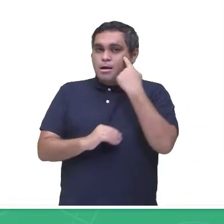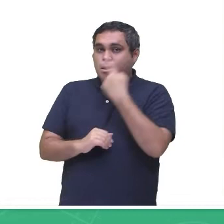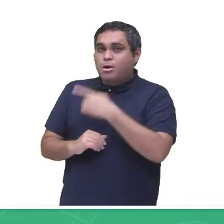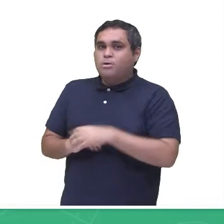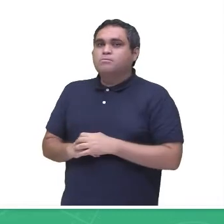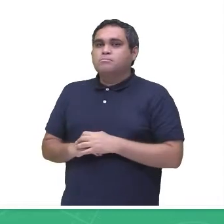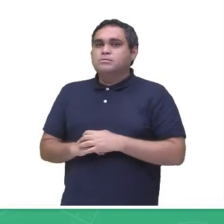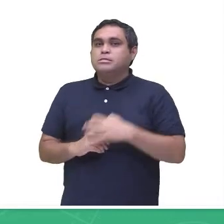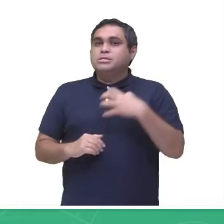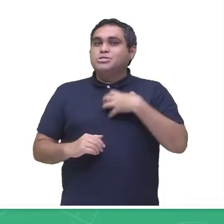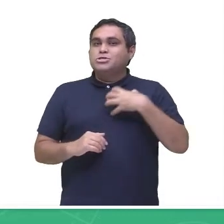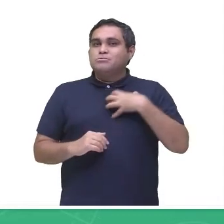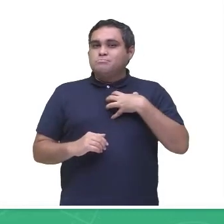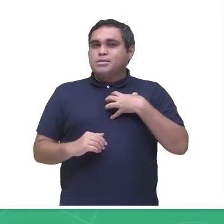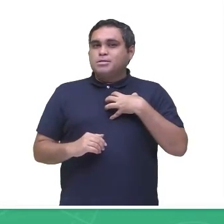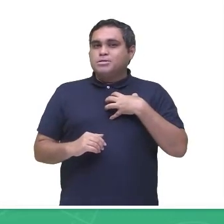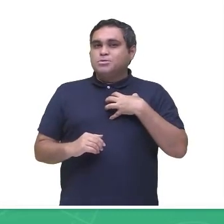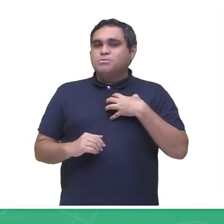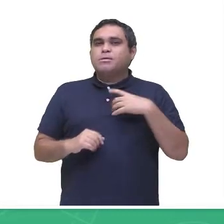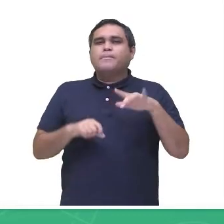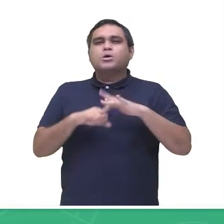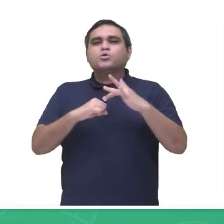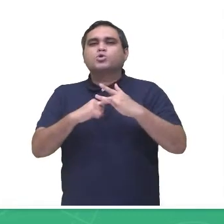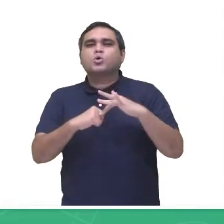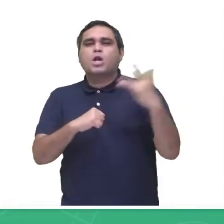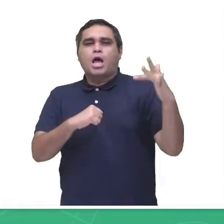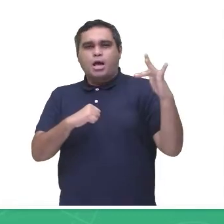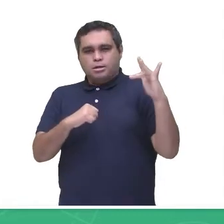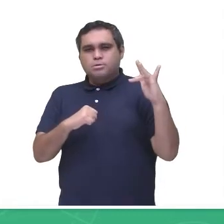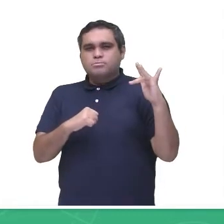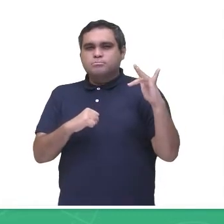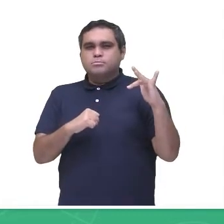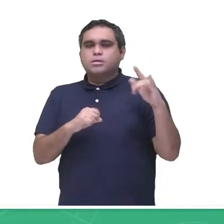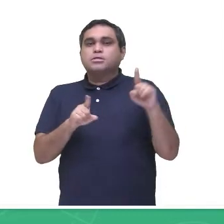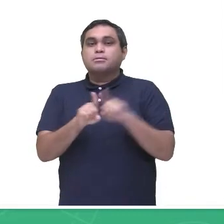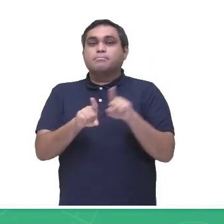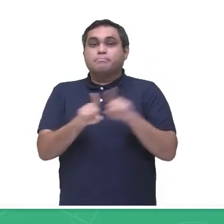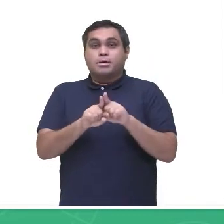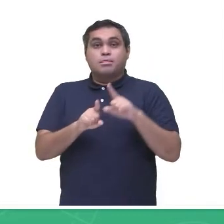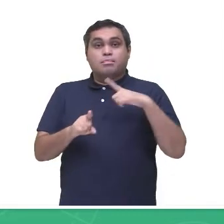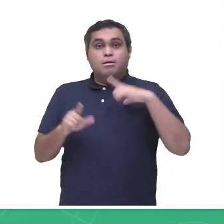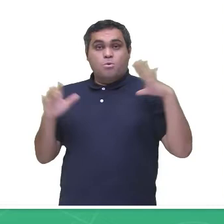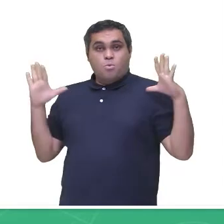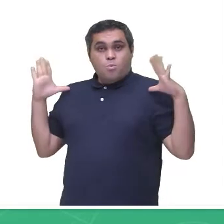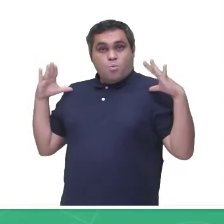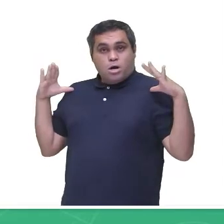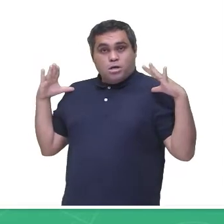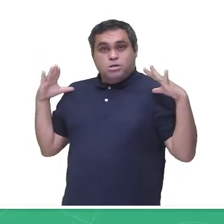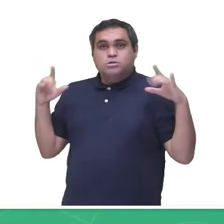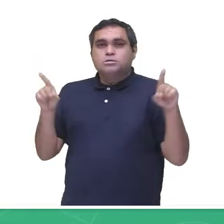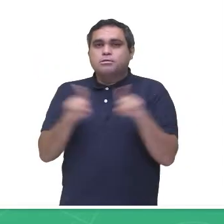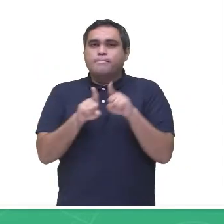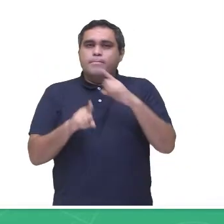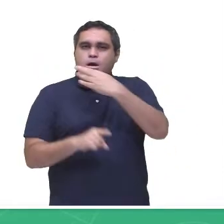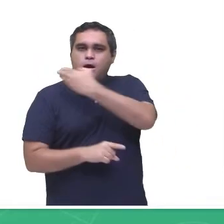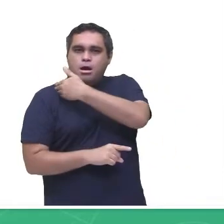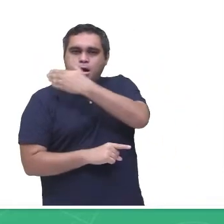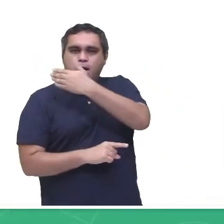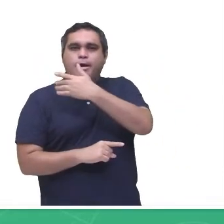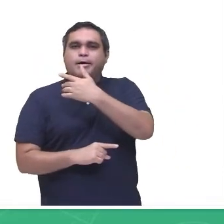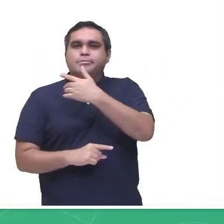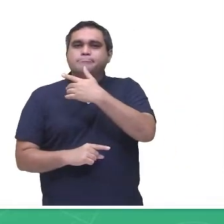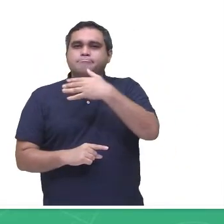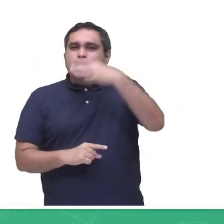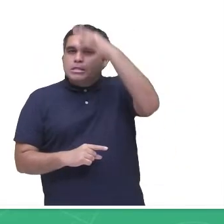questão do dourado, olha a face do anjo e a face de Santa Teresa, que é o êxtase de Santa Teresa, a dualidade